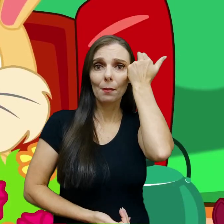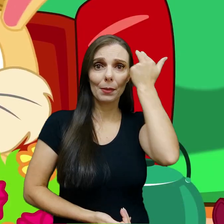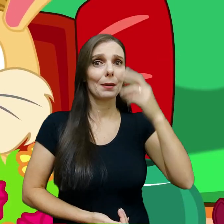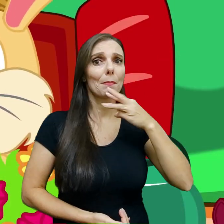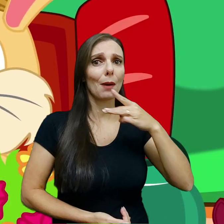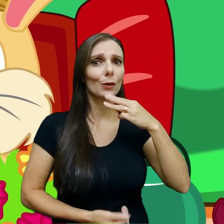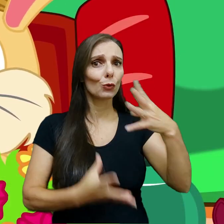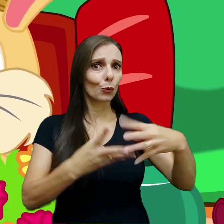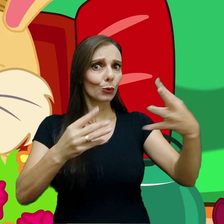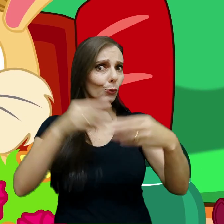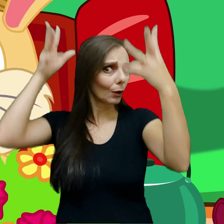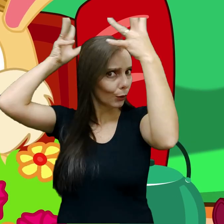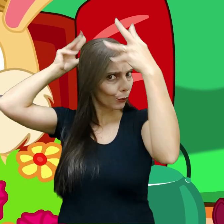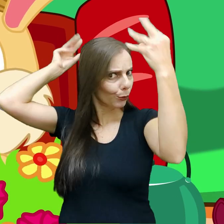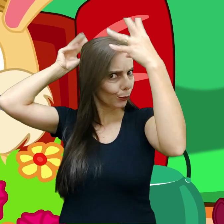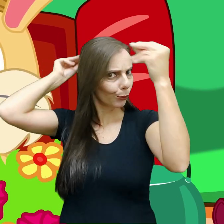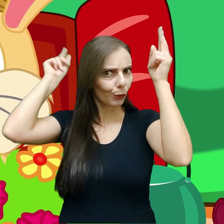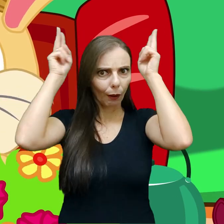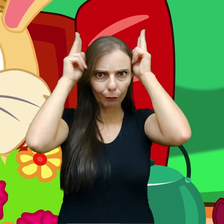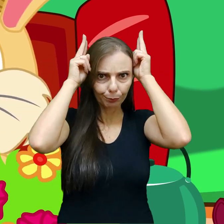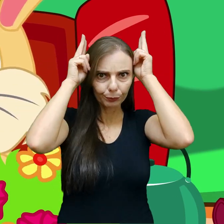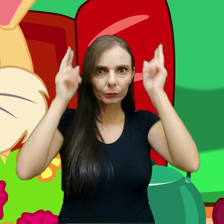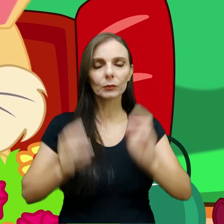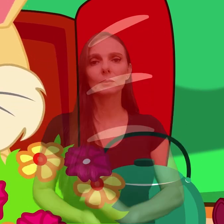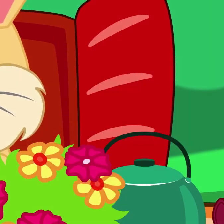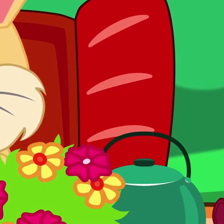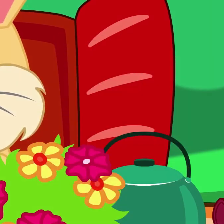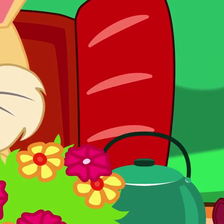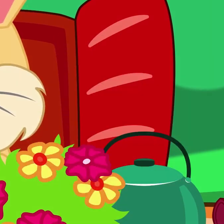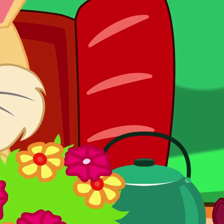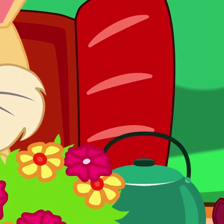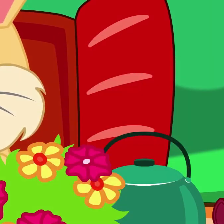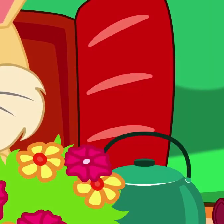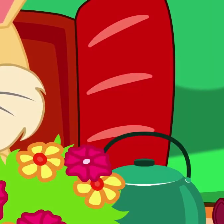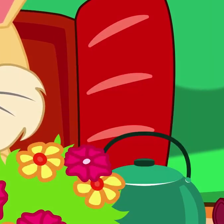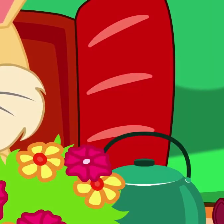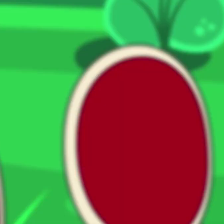Lebre de março colocou um pouco de feno entre as orelhas.